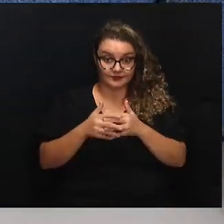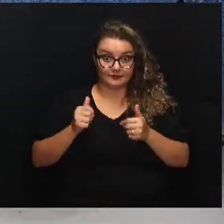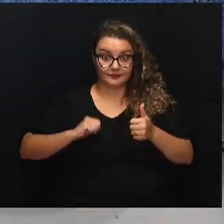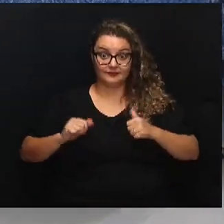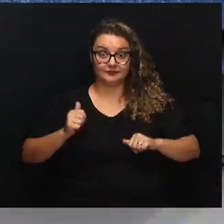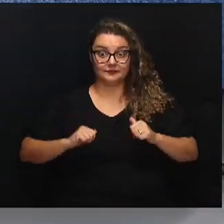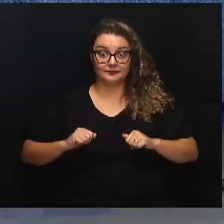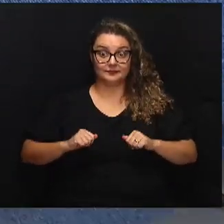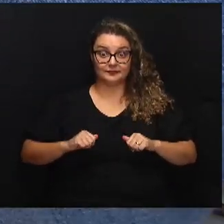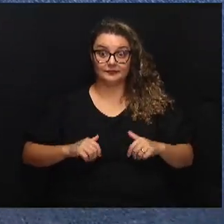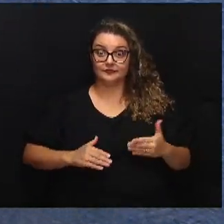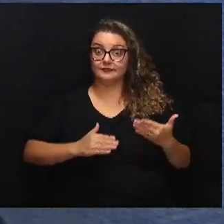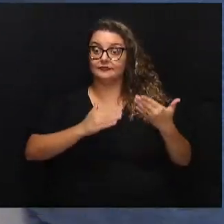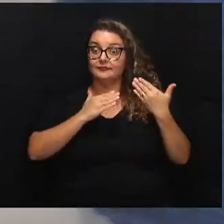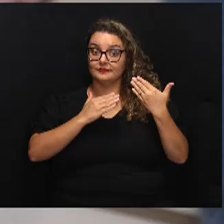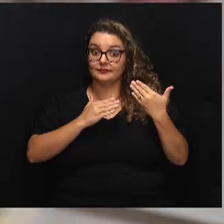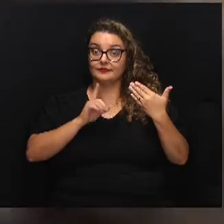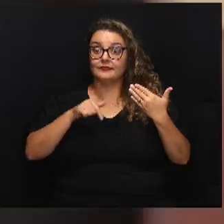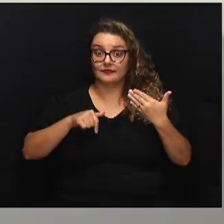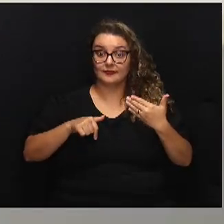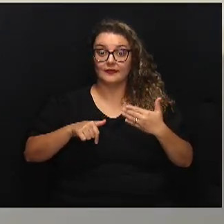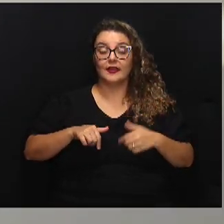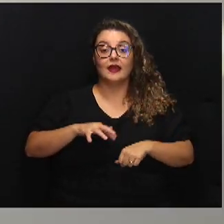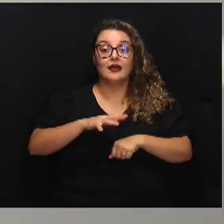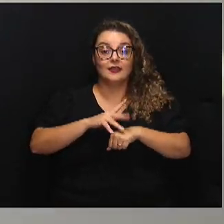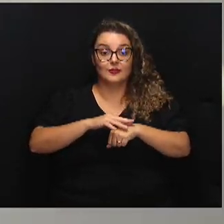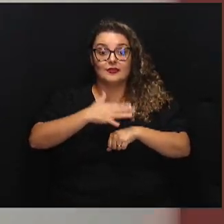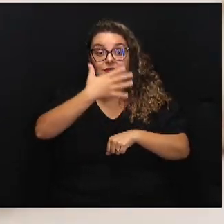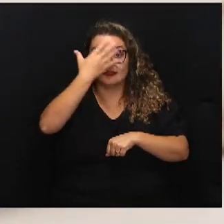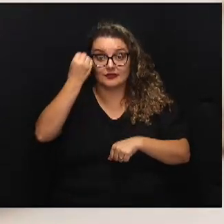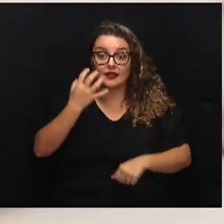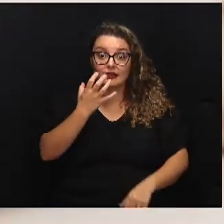A suspeita é Alzheimer canino.